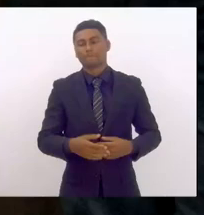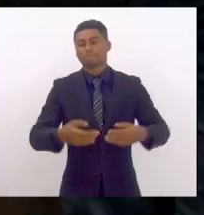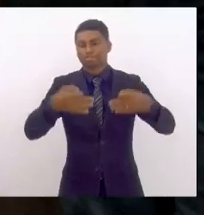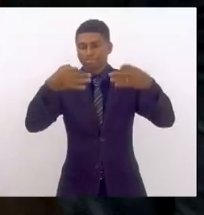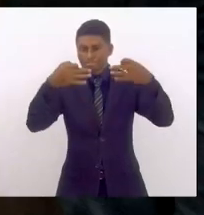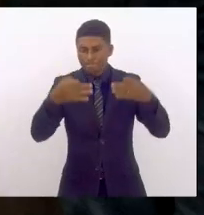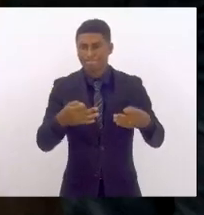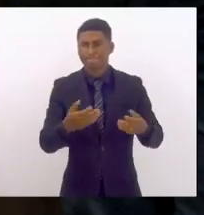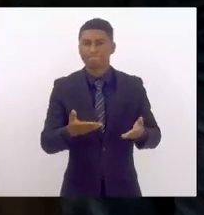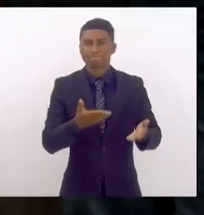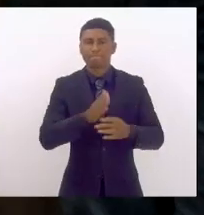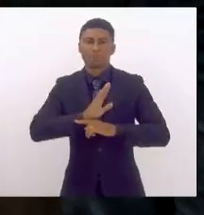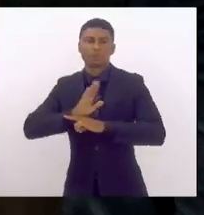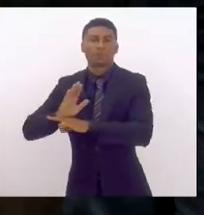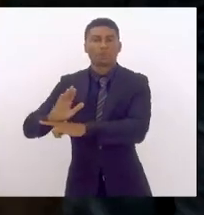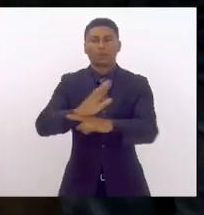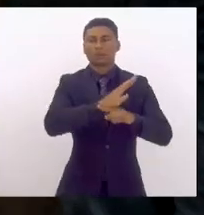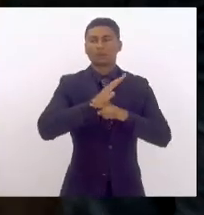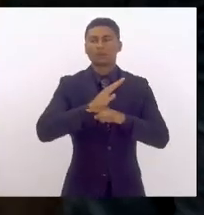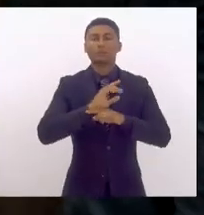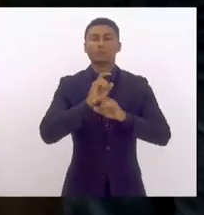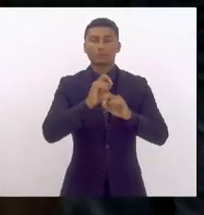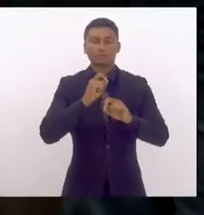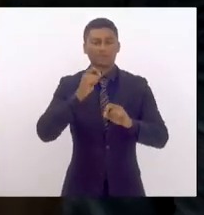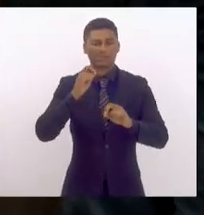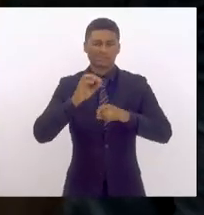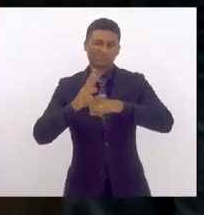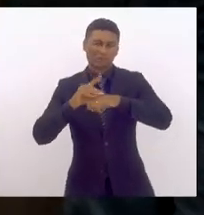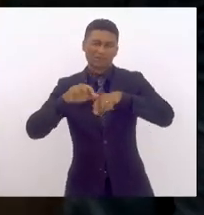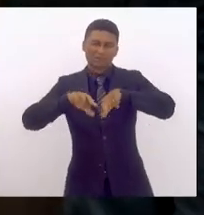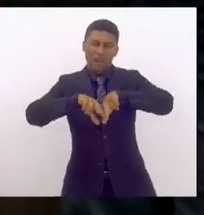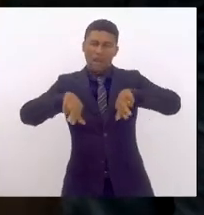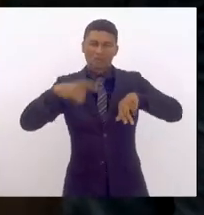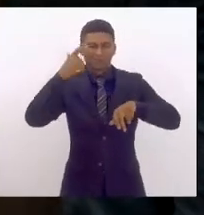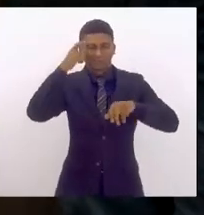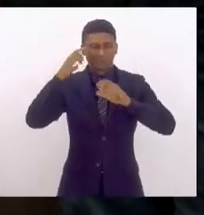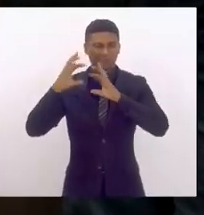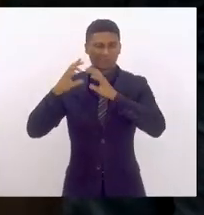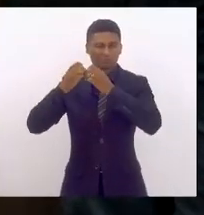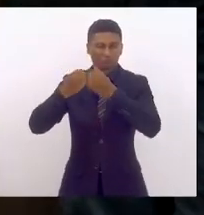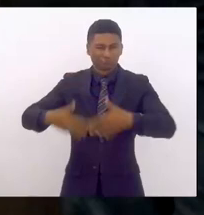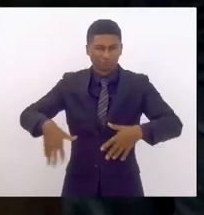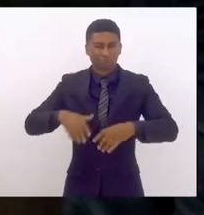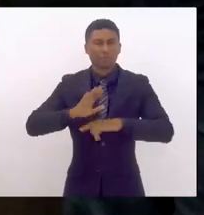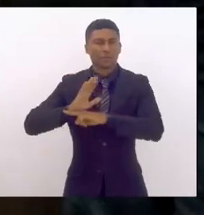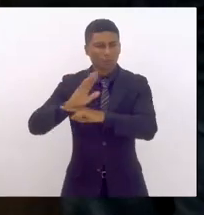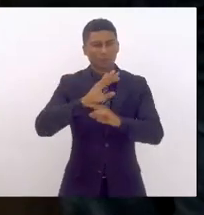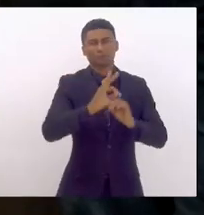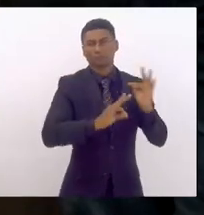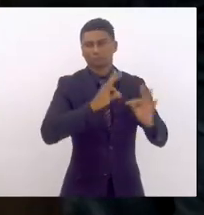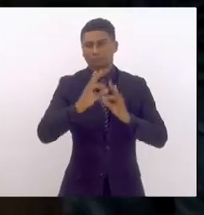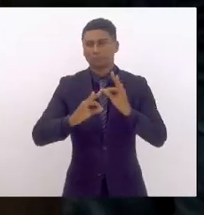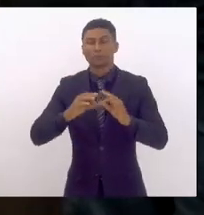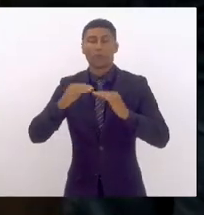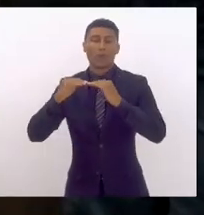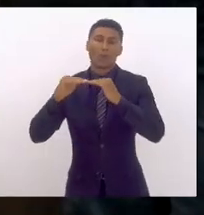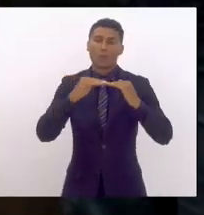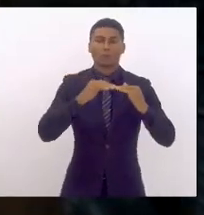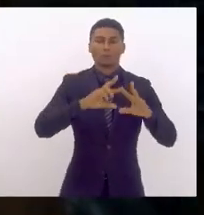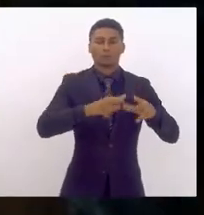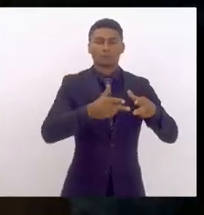no tratamento das doenças degenerativas cerebrais e eu concordo com a ccj a emenda não